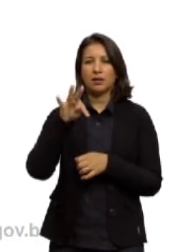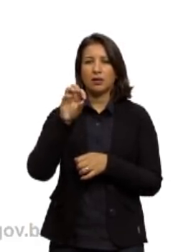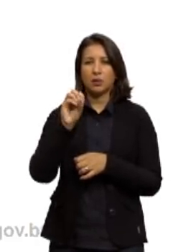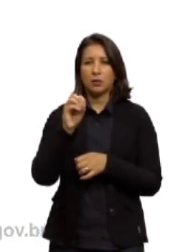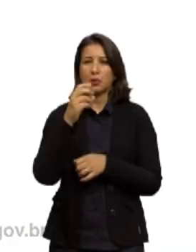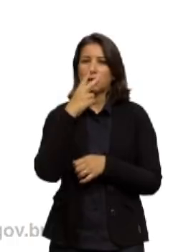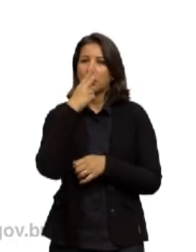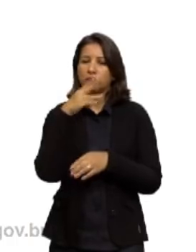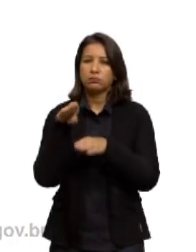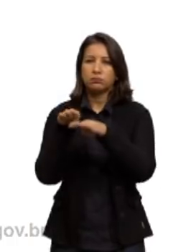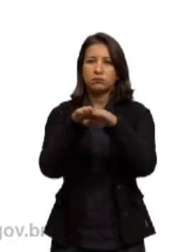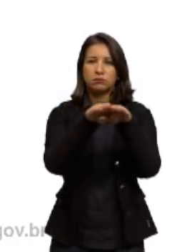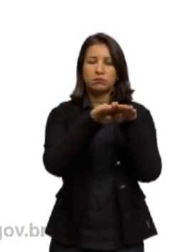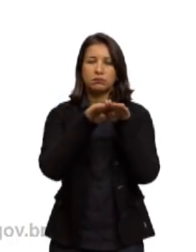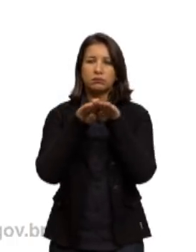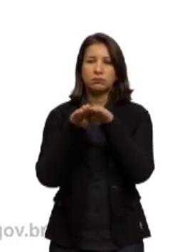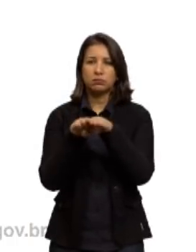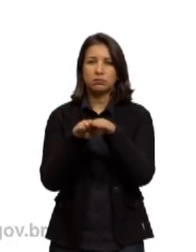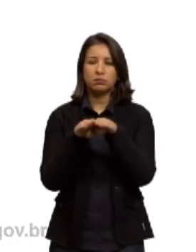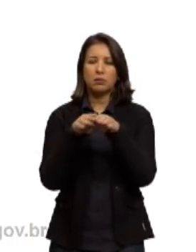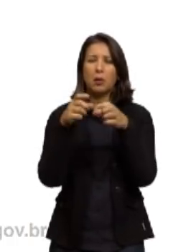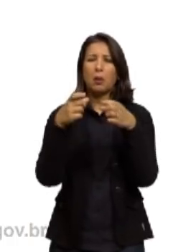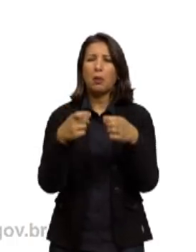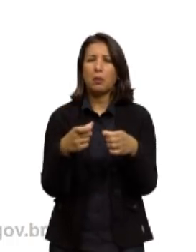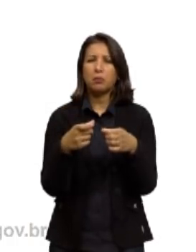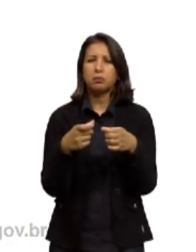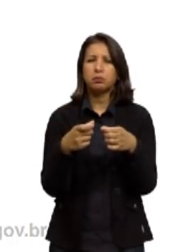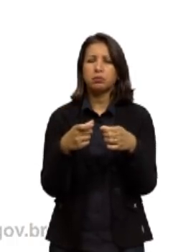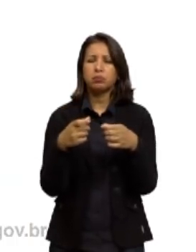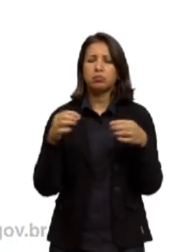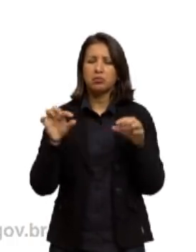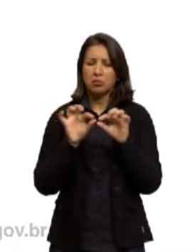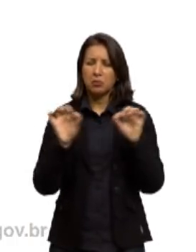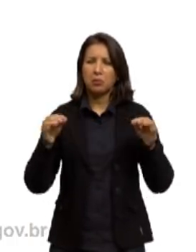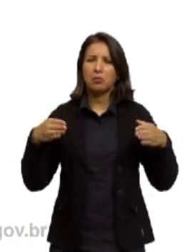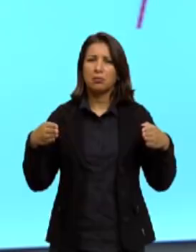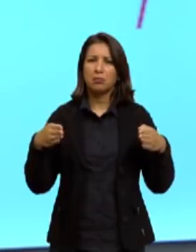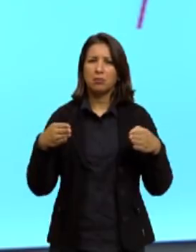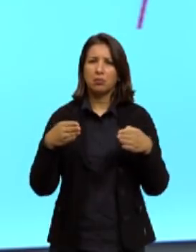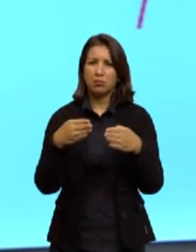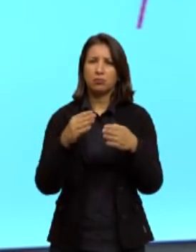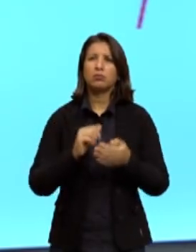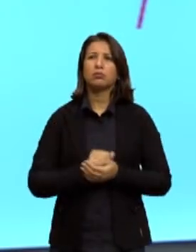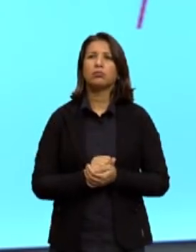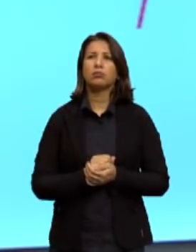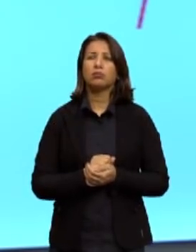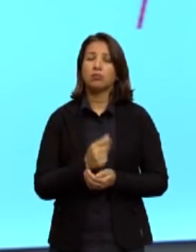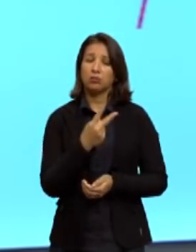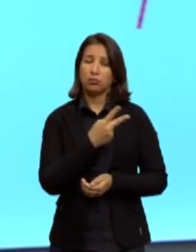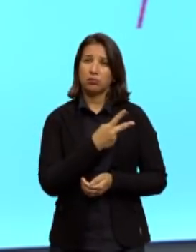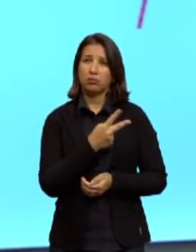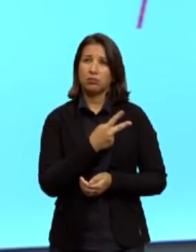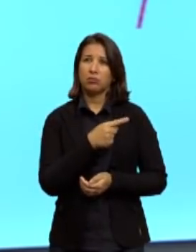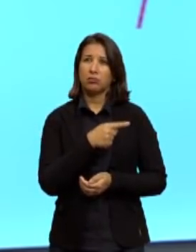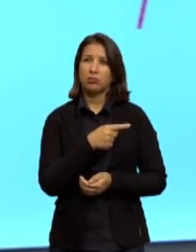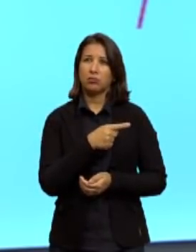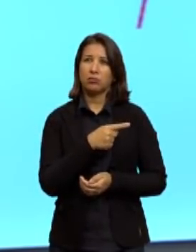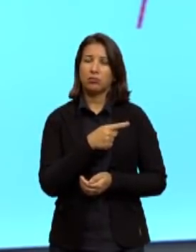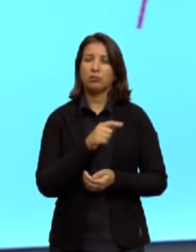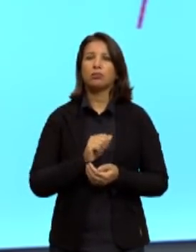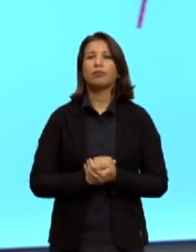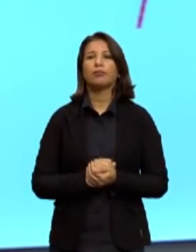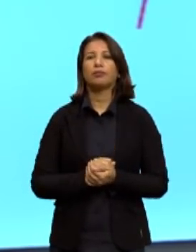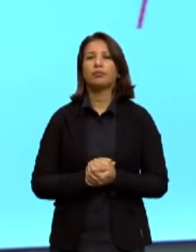proporcionalmente correspondentes onde estão esses segmentos de retas aqui ó os